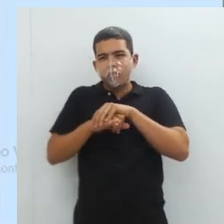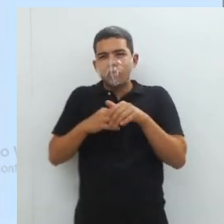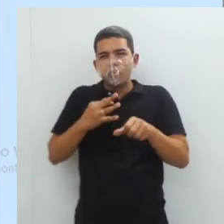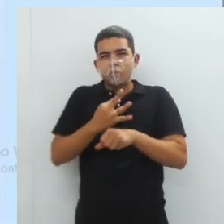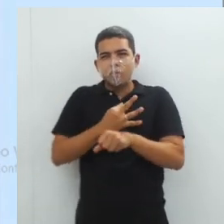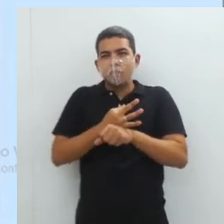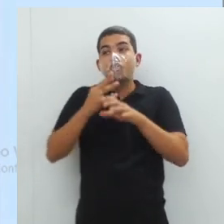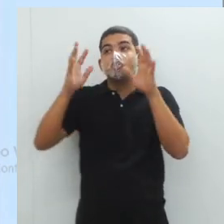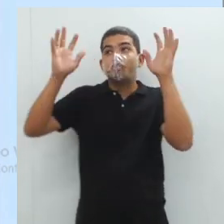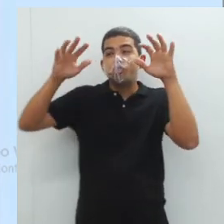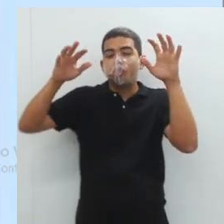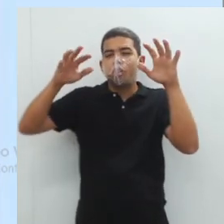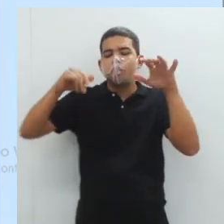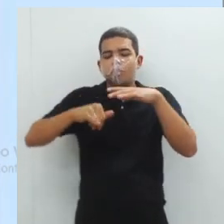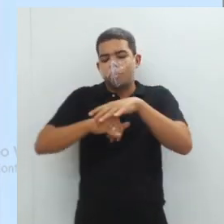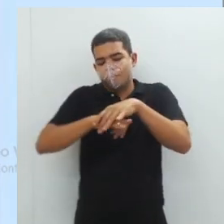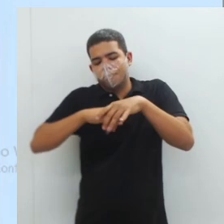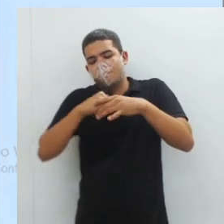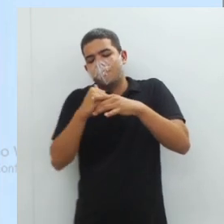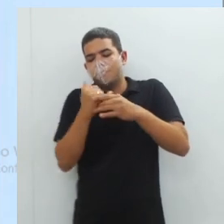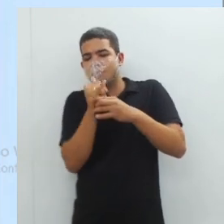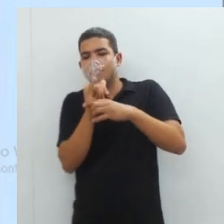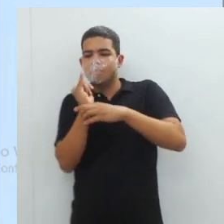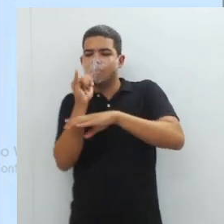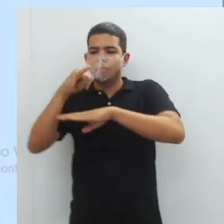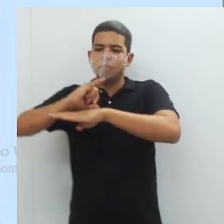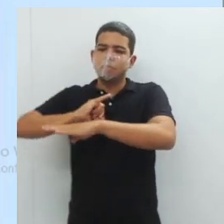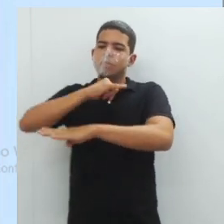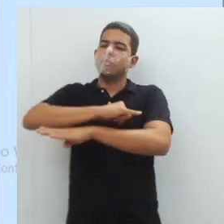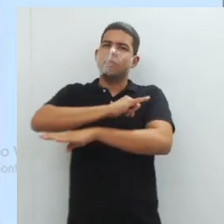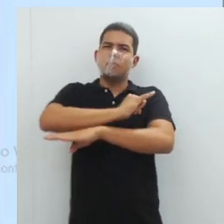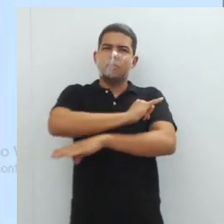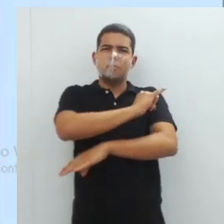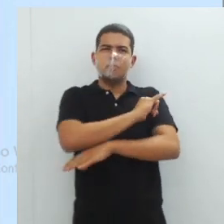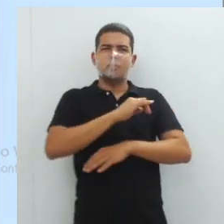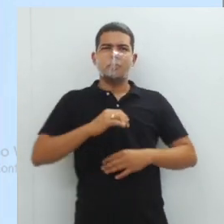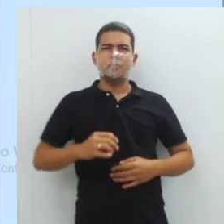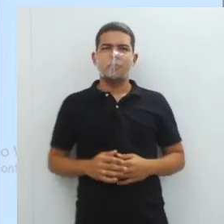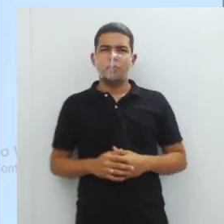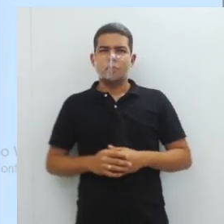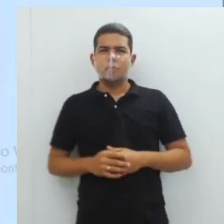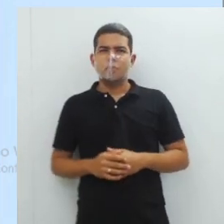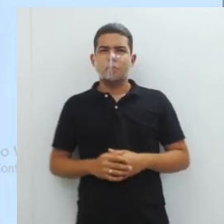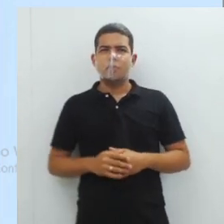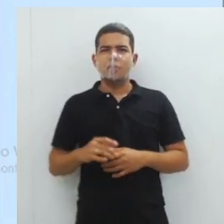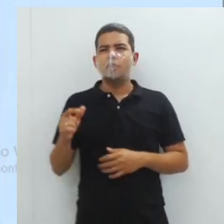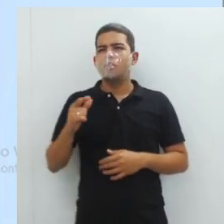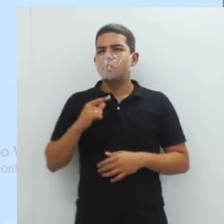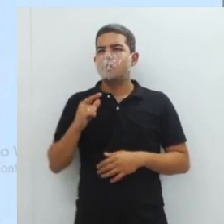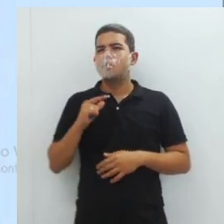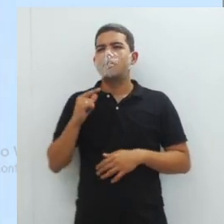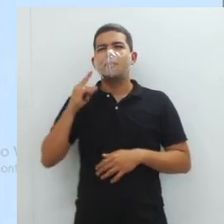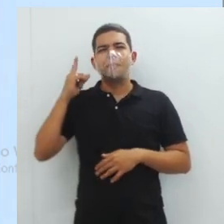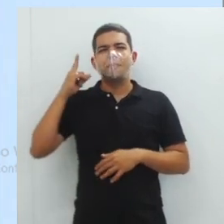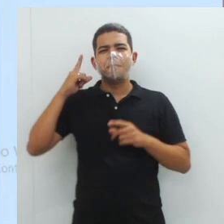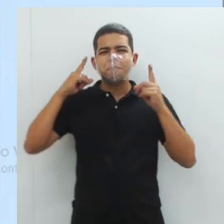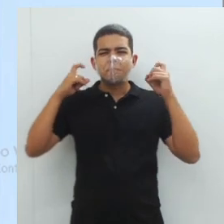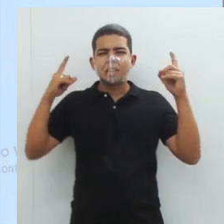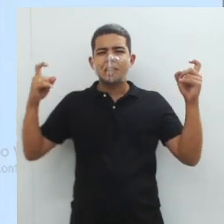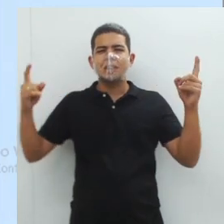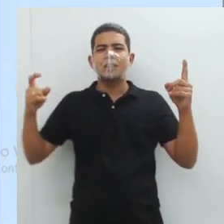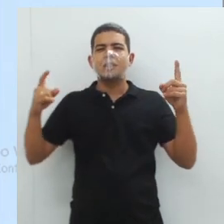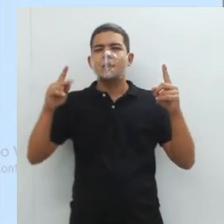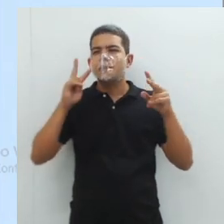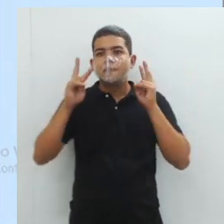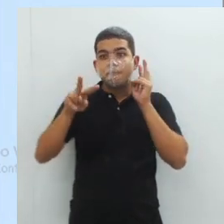quando chove. E por galera que mora mais aí no interior, por isso que do nada choveu, fica aquela barulheira de sapo que ninguém nem sabe de onde veio.